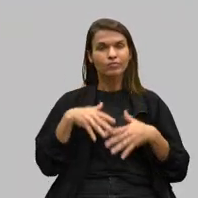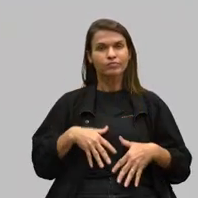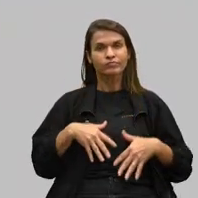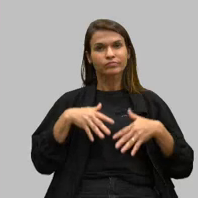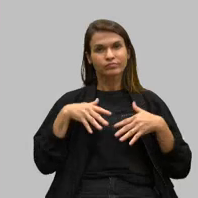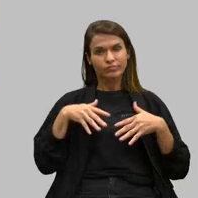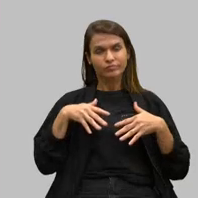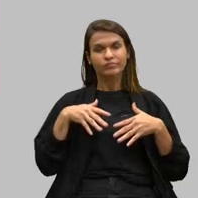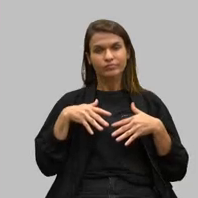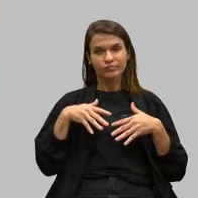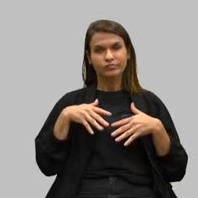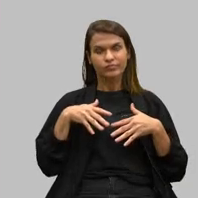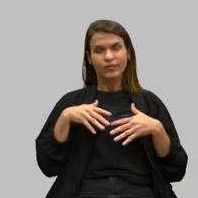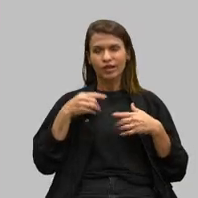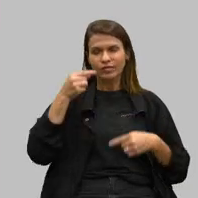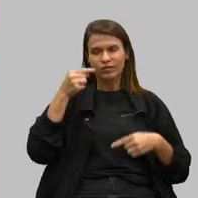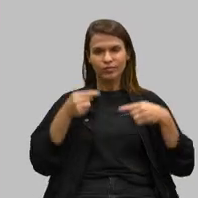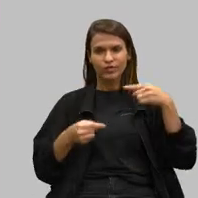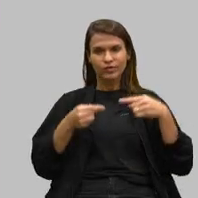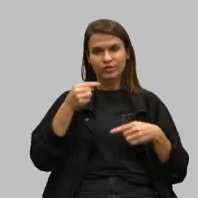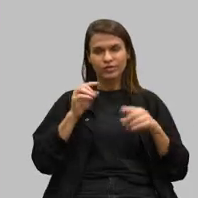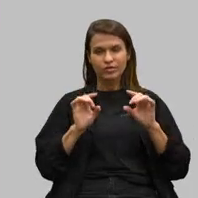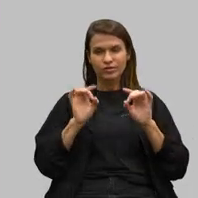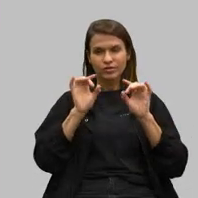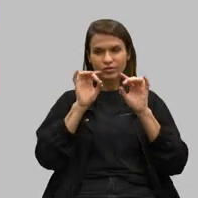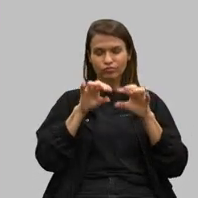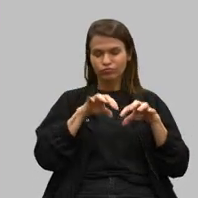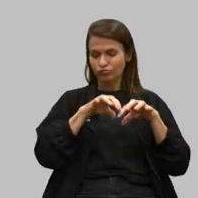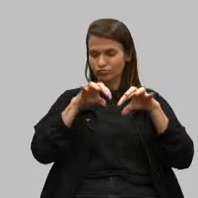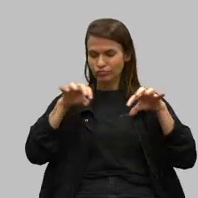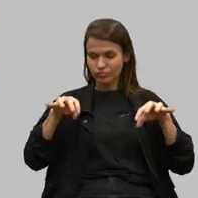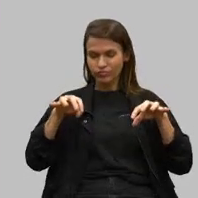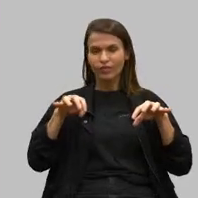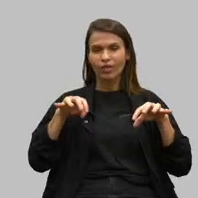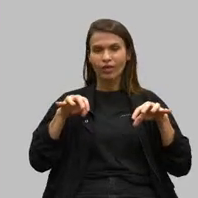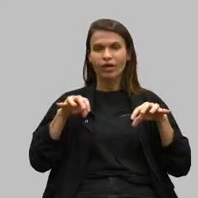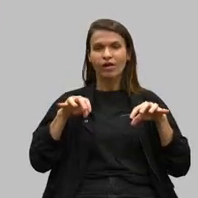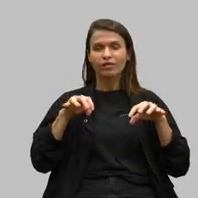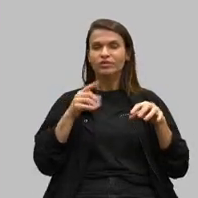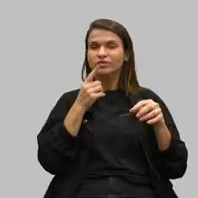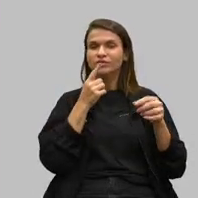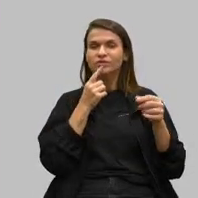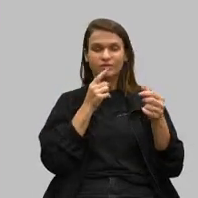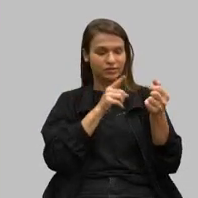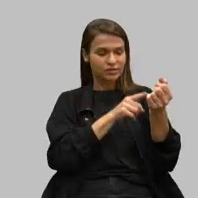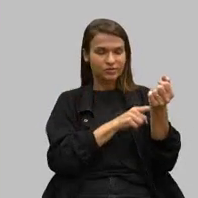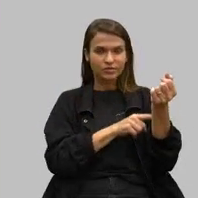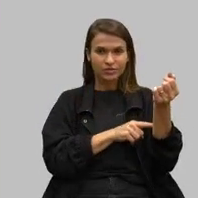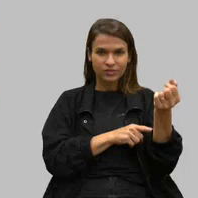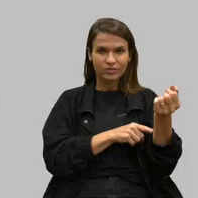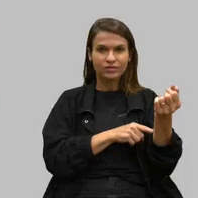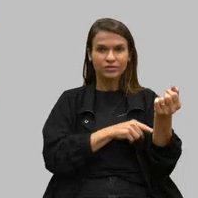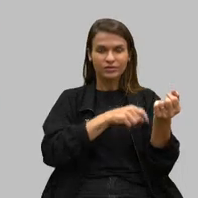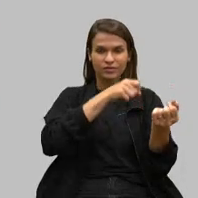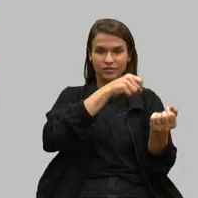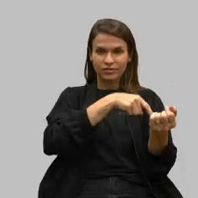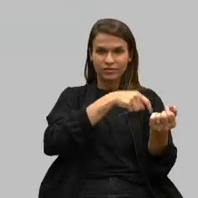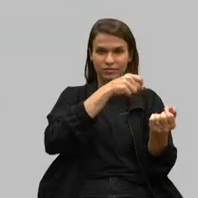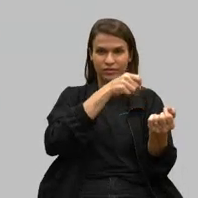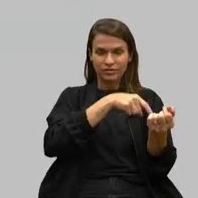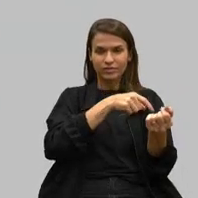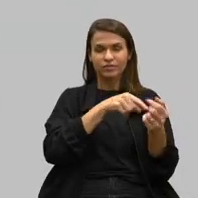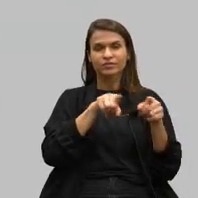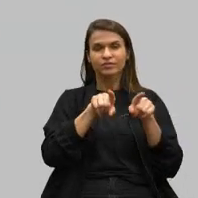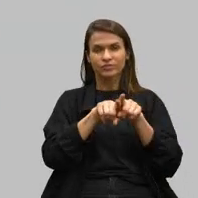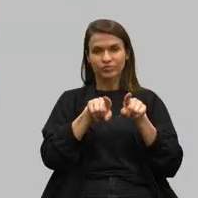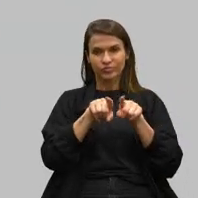muito dessa política, em especial, da descentralização de hemodiálise. Isso até me gerou, viu, Ale, viu, E também